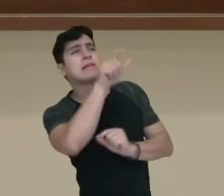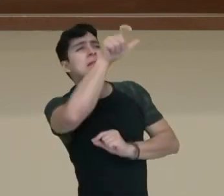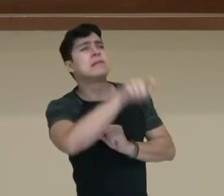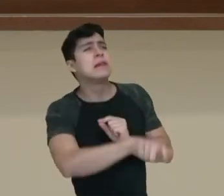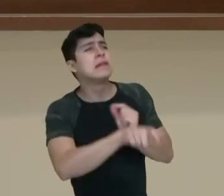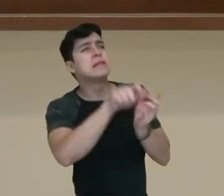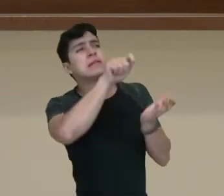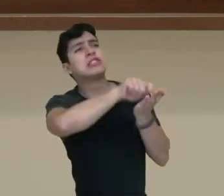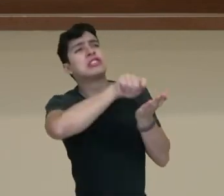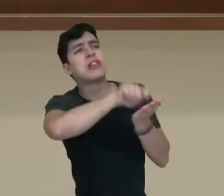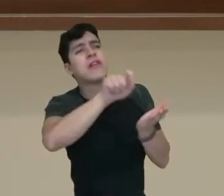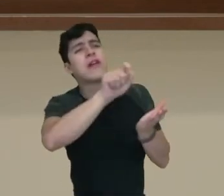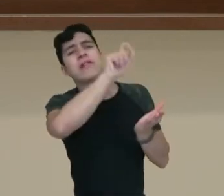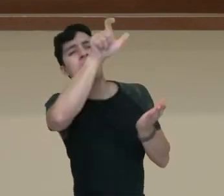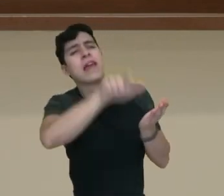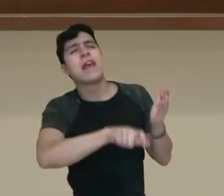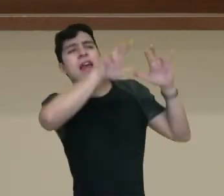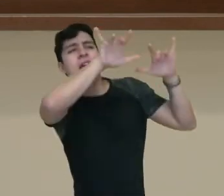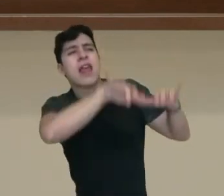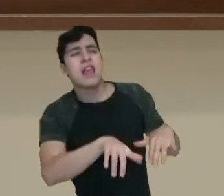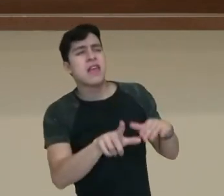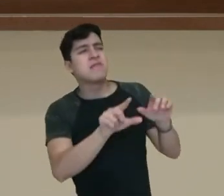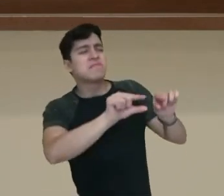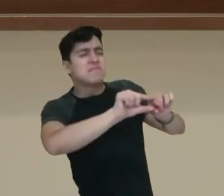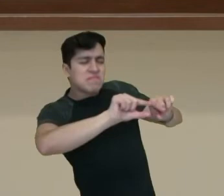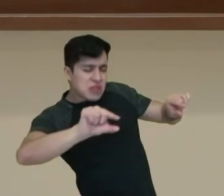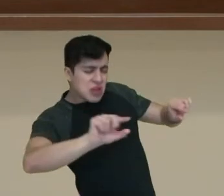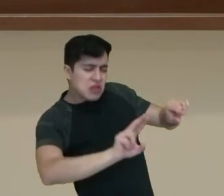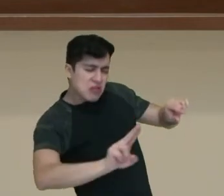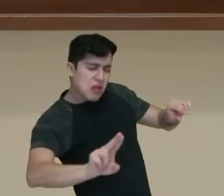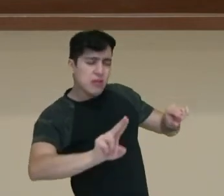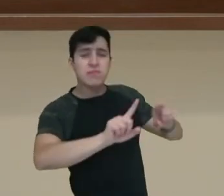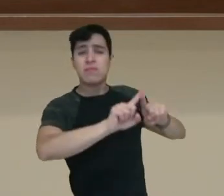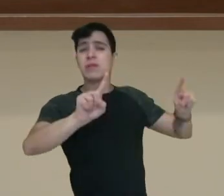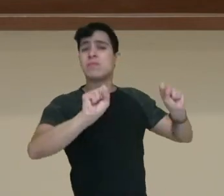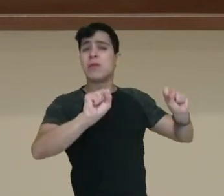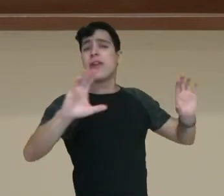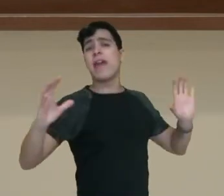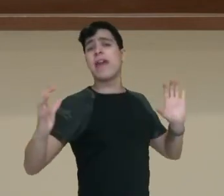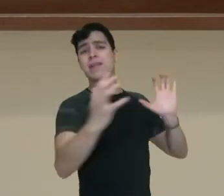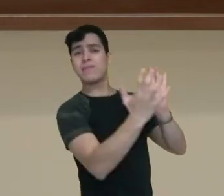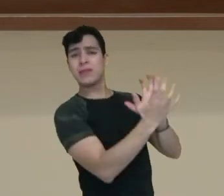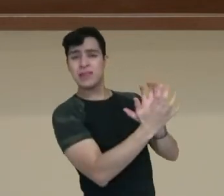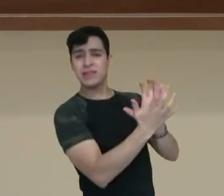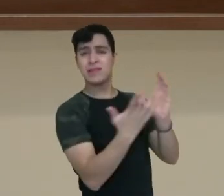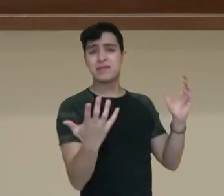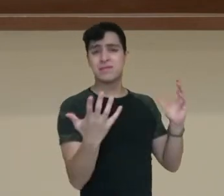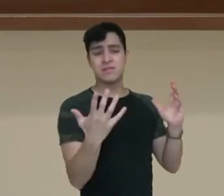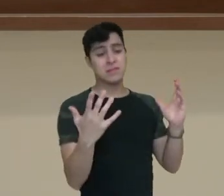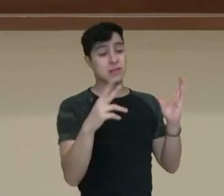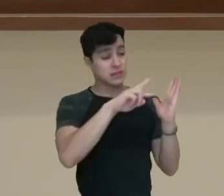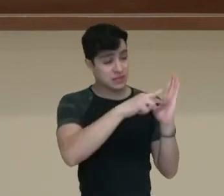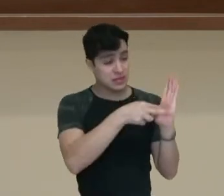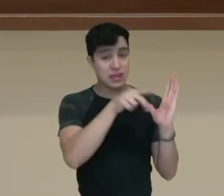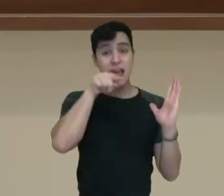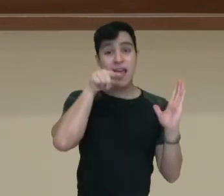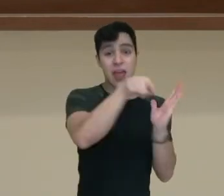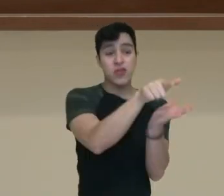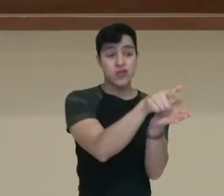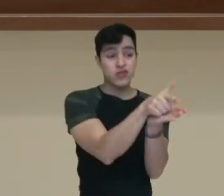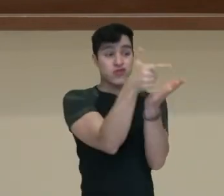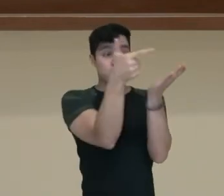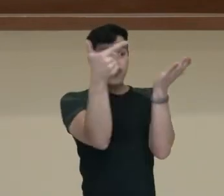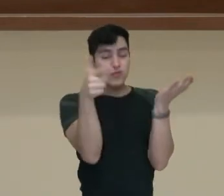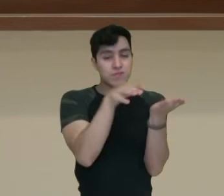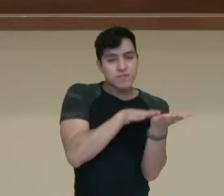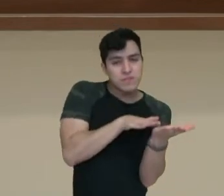publicou. Geralmente tem escrito lá, mas às vezes tem escrito assim, equipe. Pronto. Foi o próprio jornal que publicou. Então não é necessário